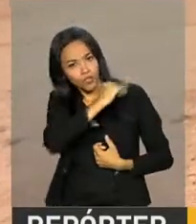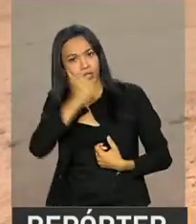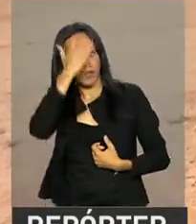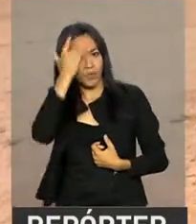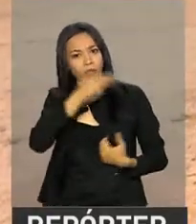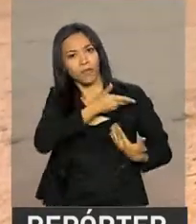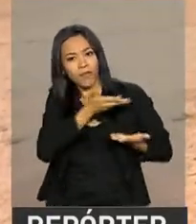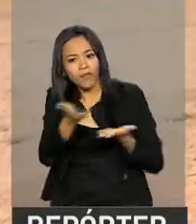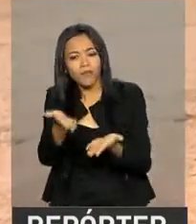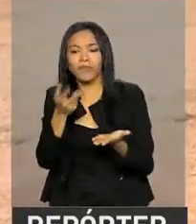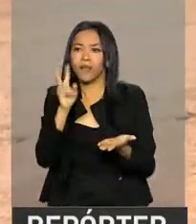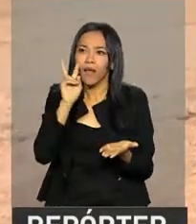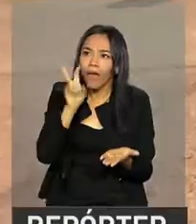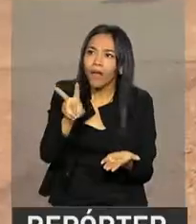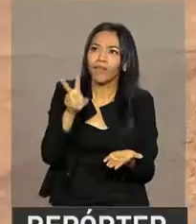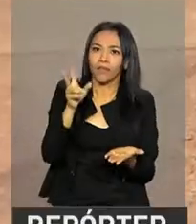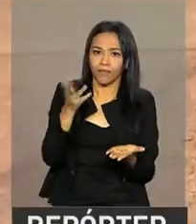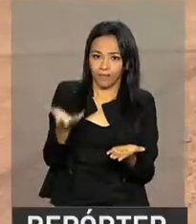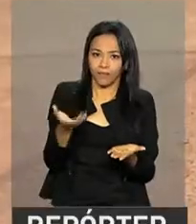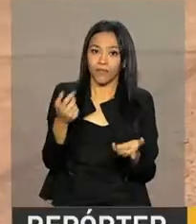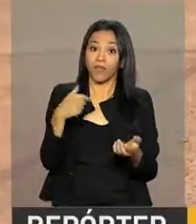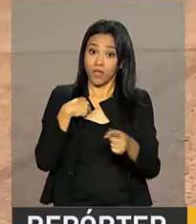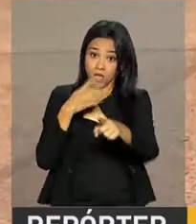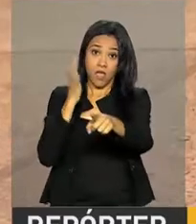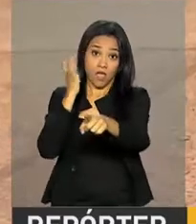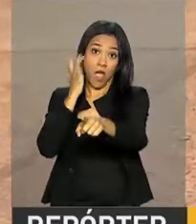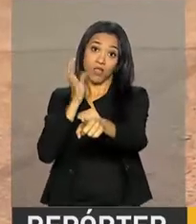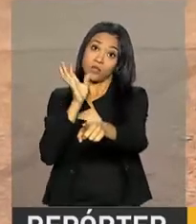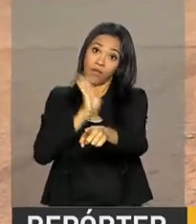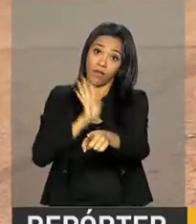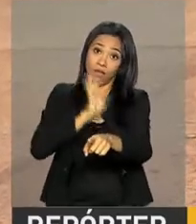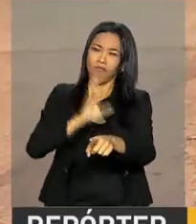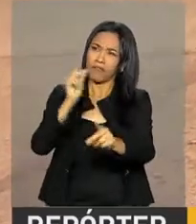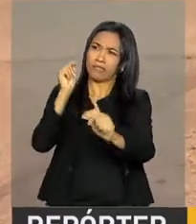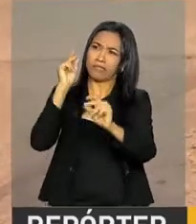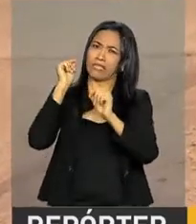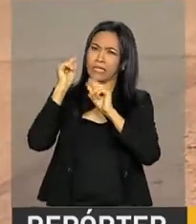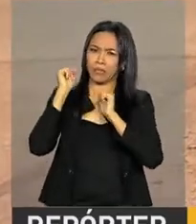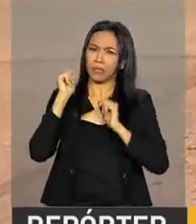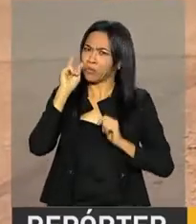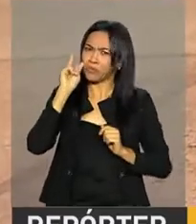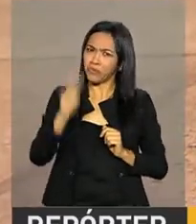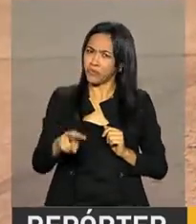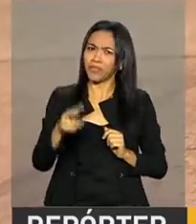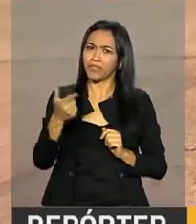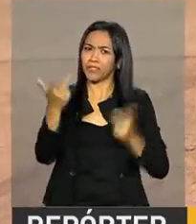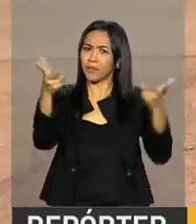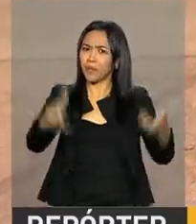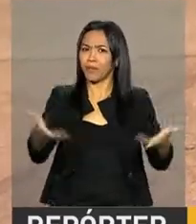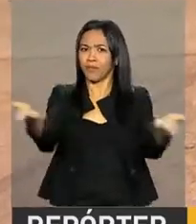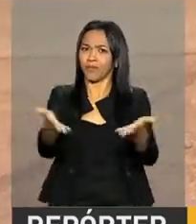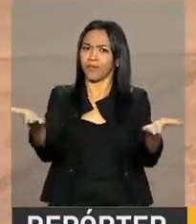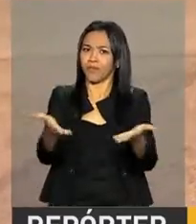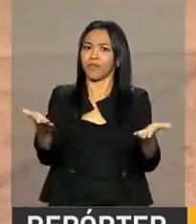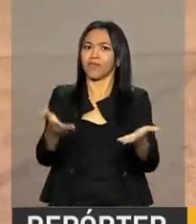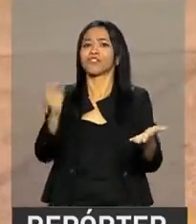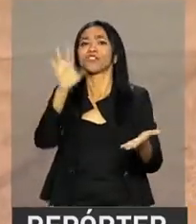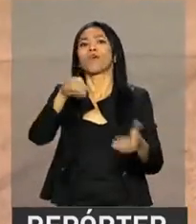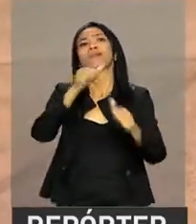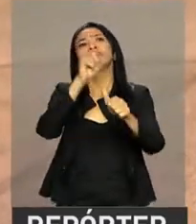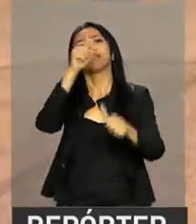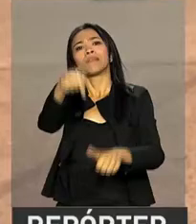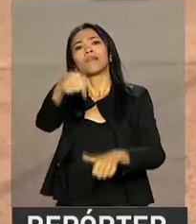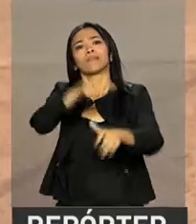ver nessa solenidade eu achei legal porque porque faz tempo que eu não vejo um assim um evento cívico como esse né só em 7 de setembro